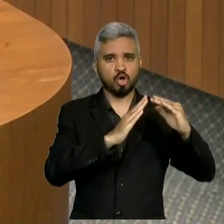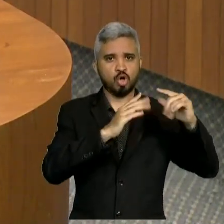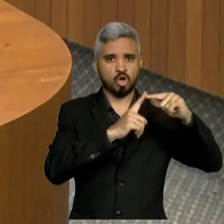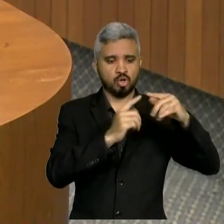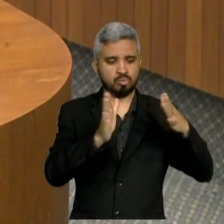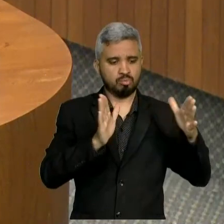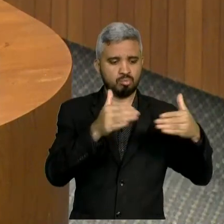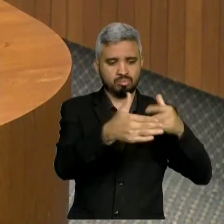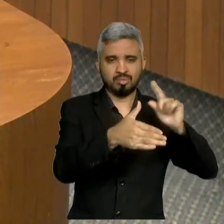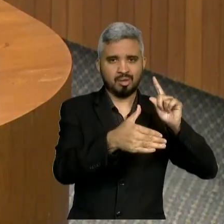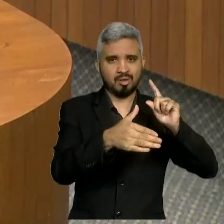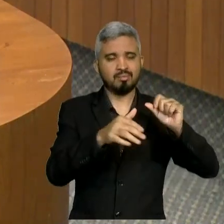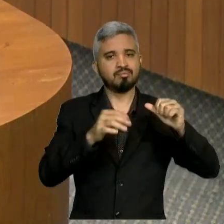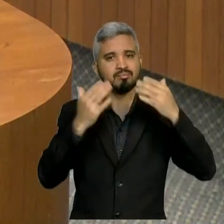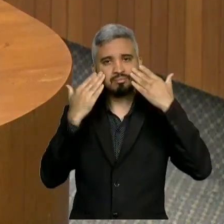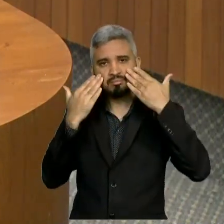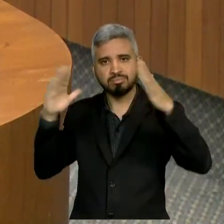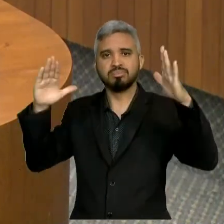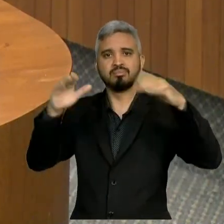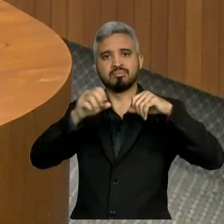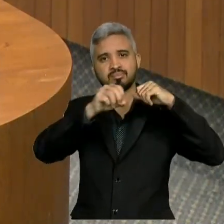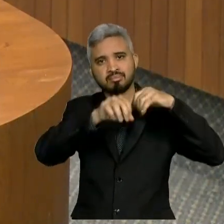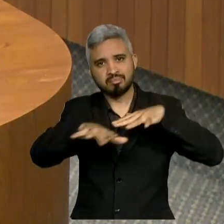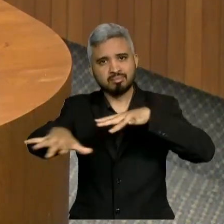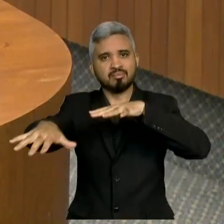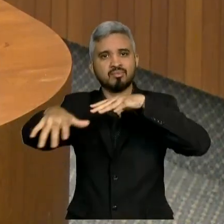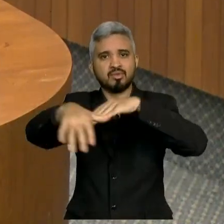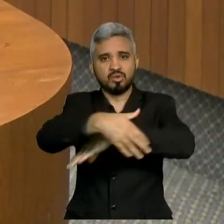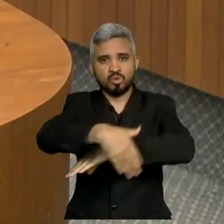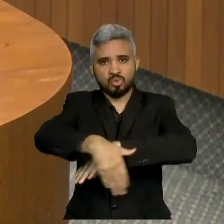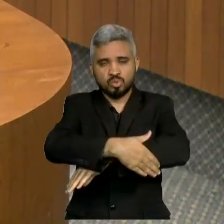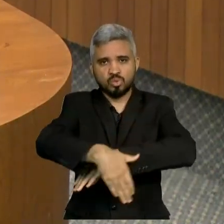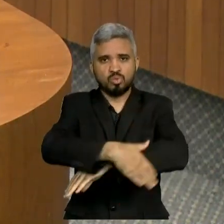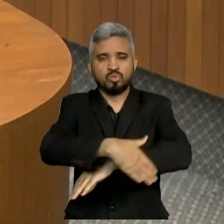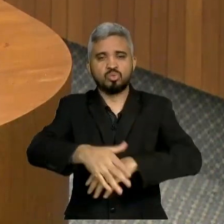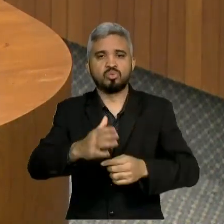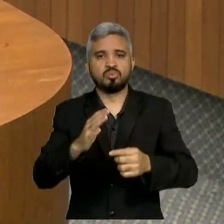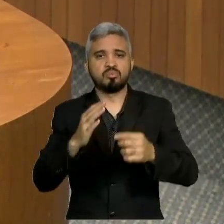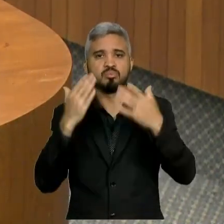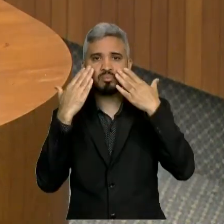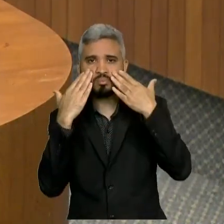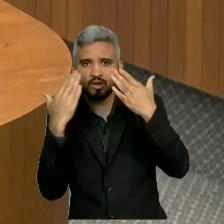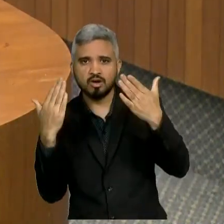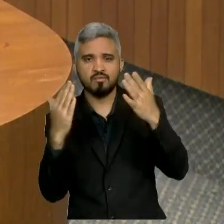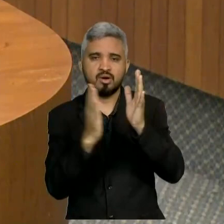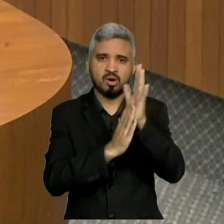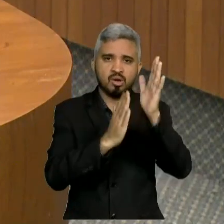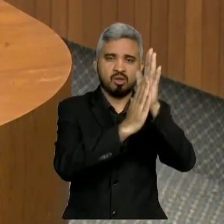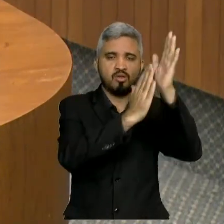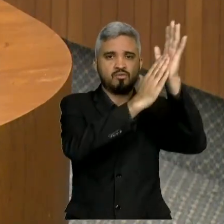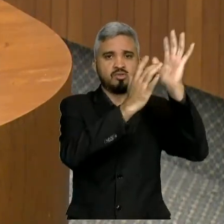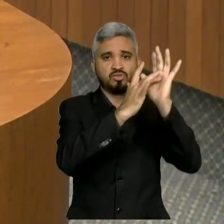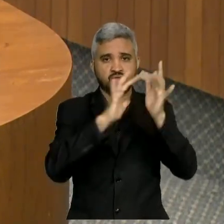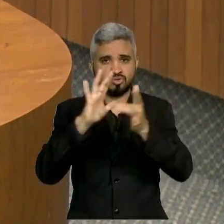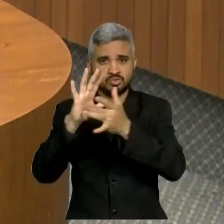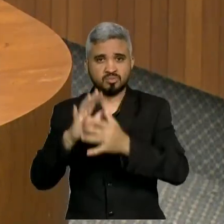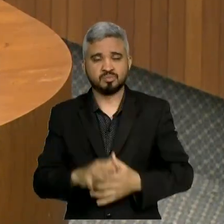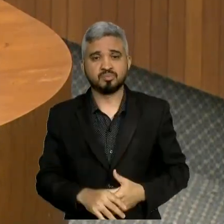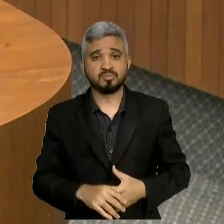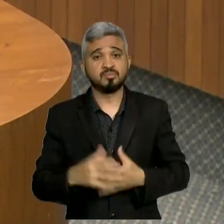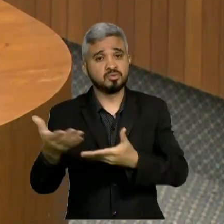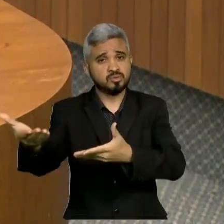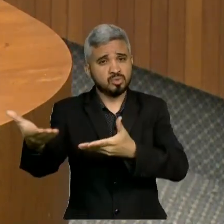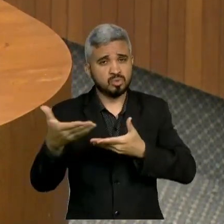de expressão de fé pública, amor, agradecimento, exaltação ao nome de Jesus Cristo. Então eu trago aqui este